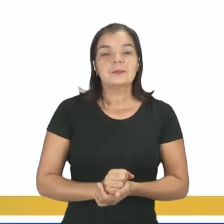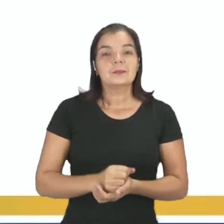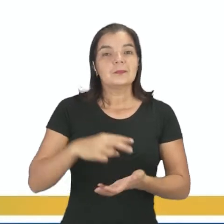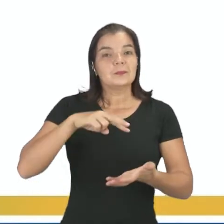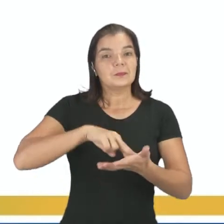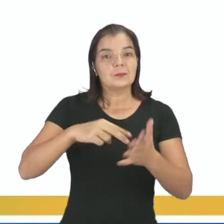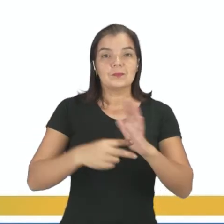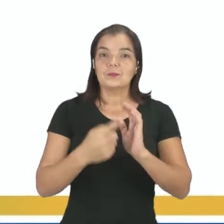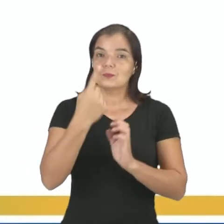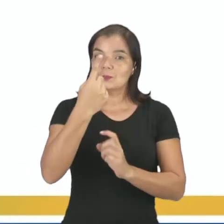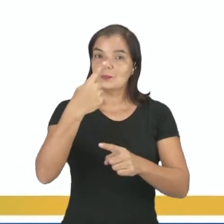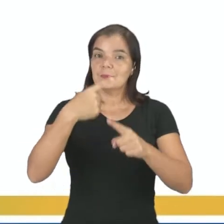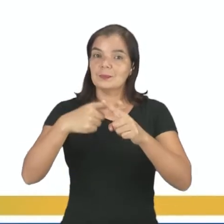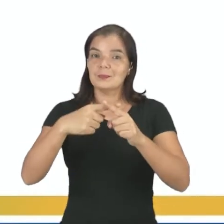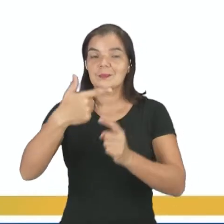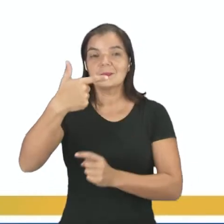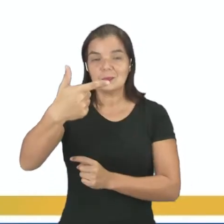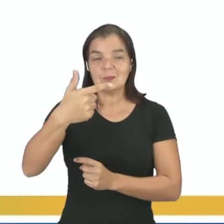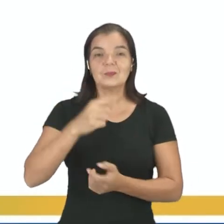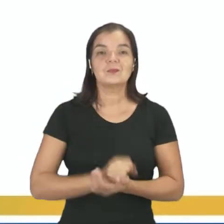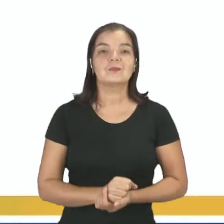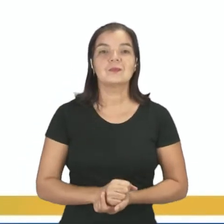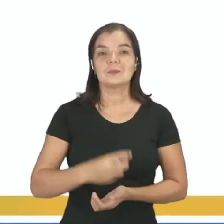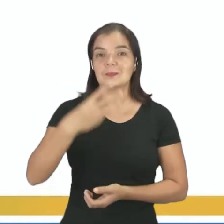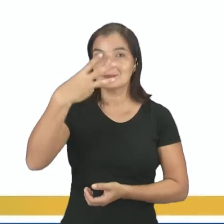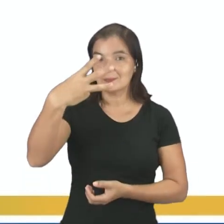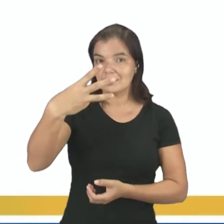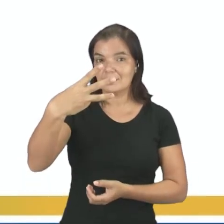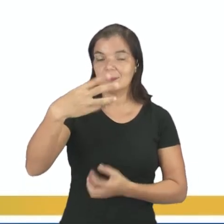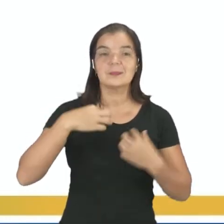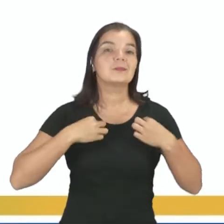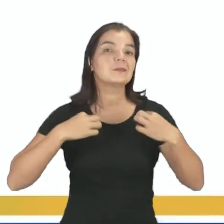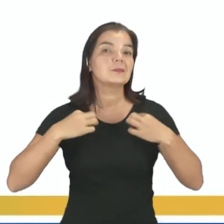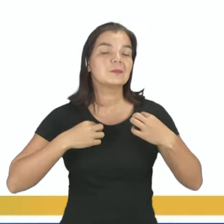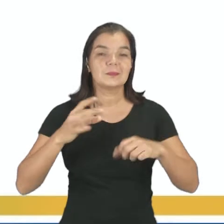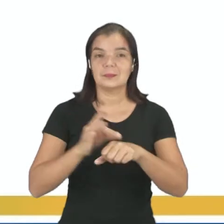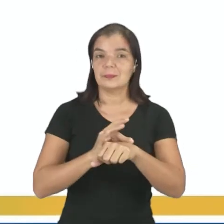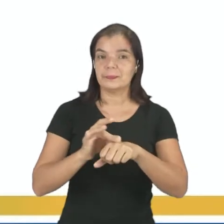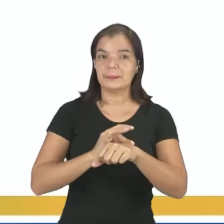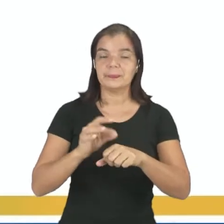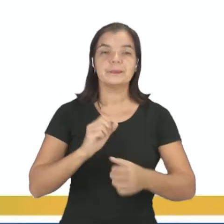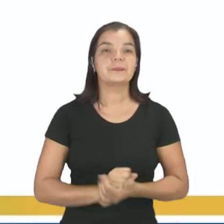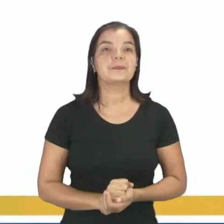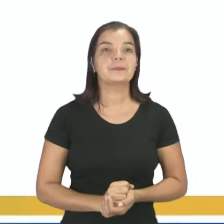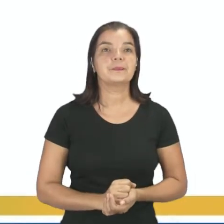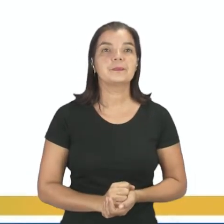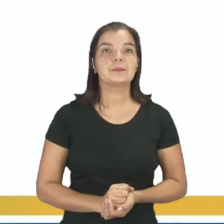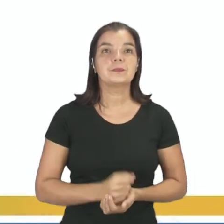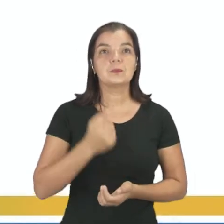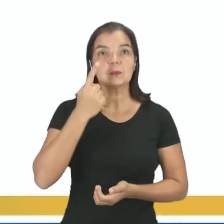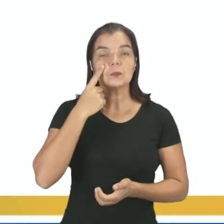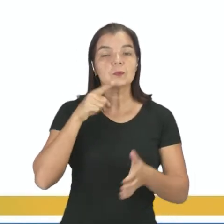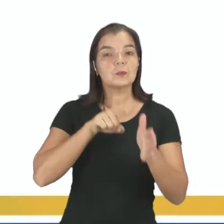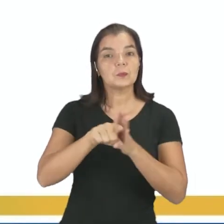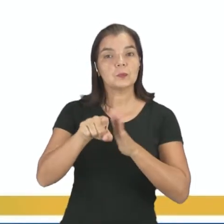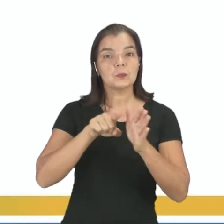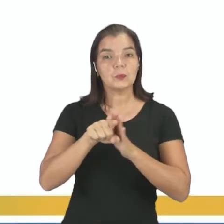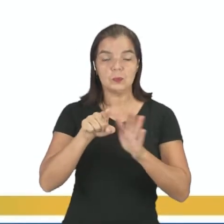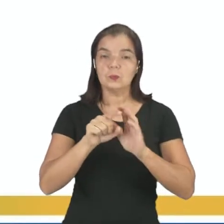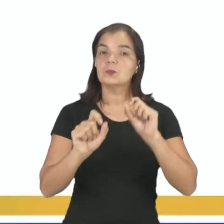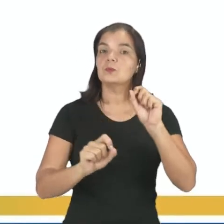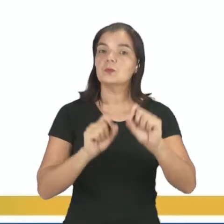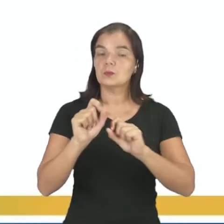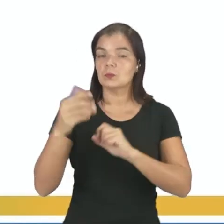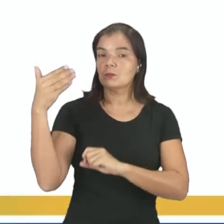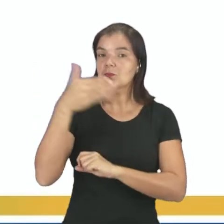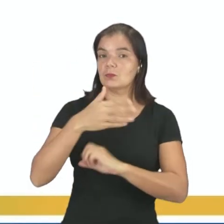1,5 vezes 2, ou seja, eu tenho 3 camisetas pretas. Aqui o comando da questão que nós temos a respeito